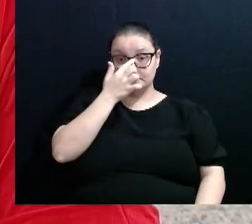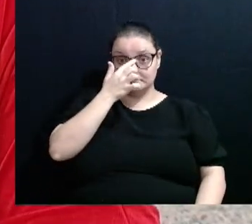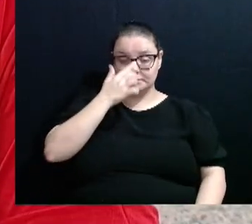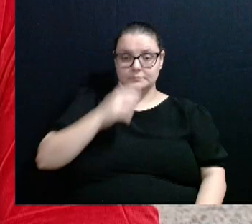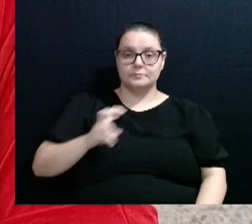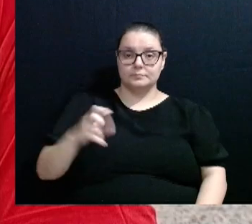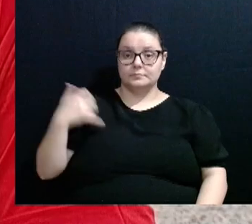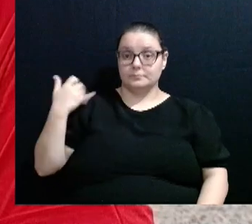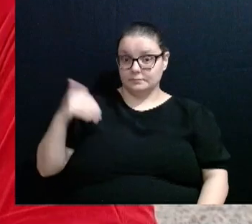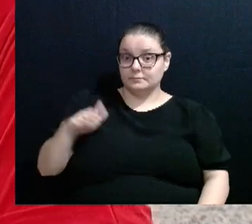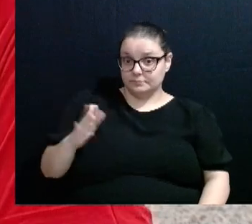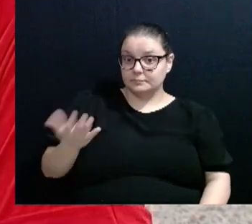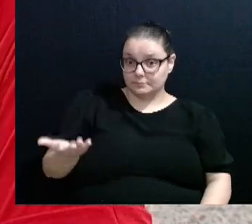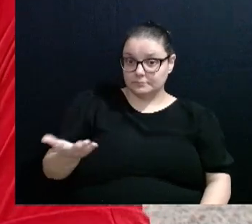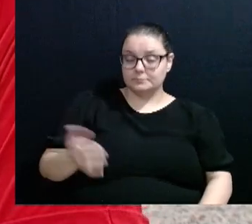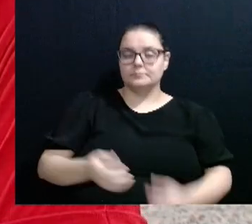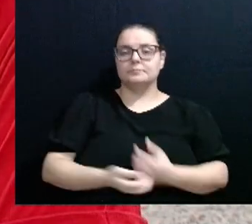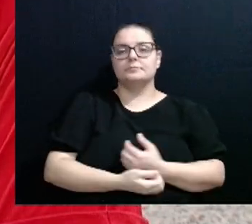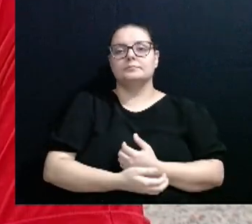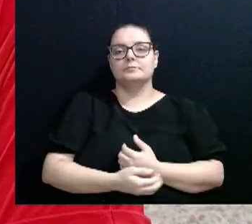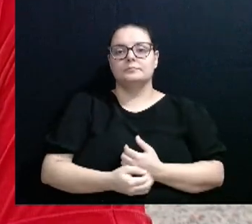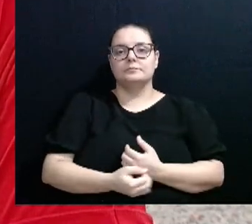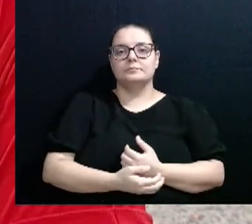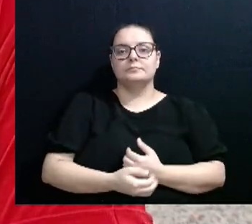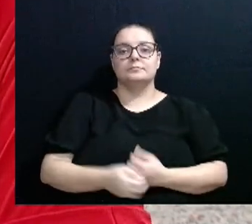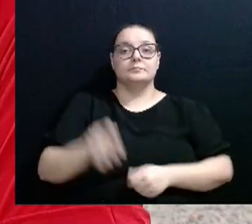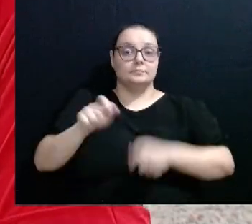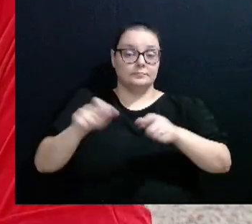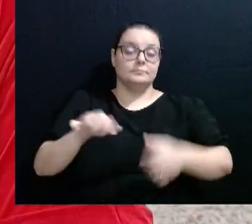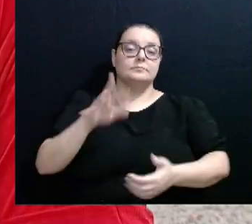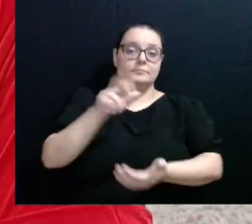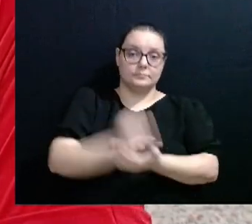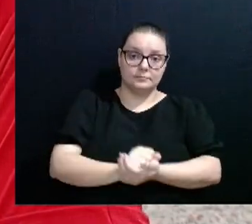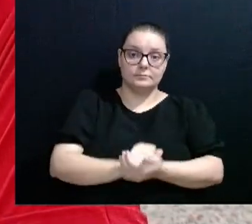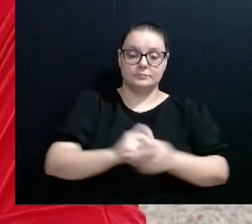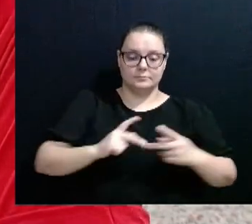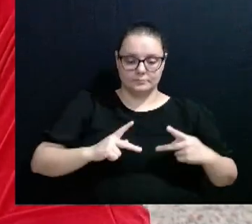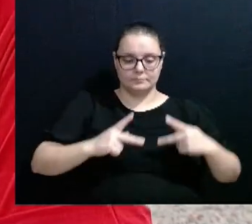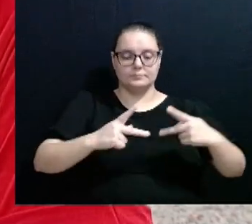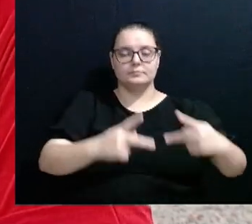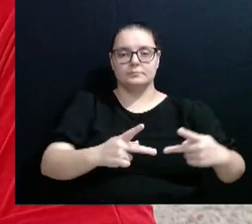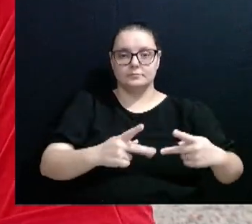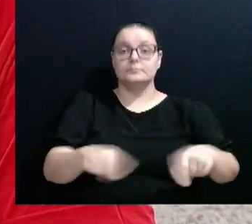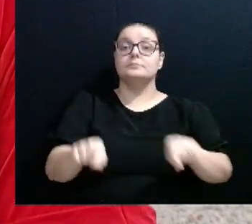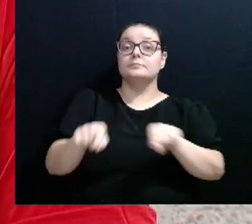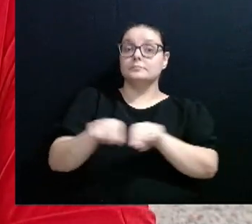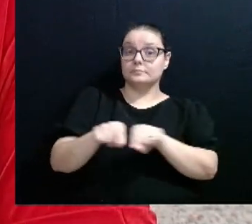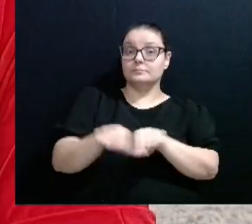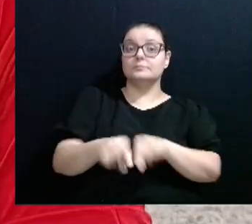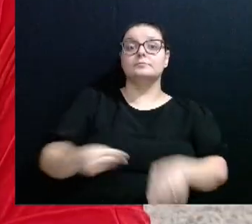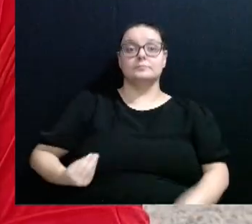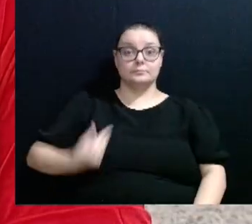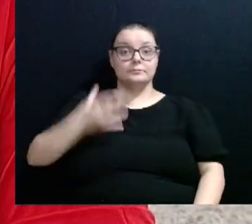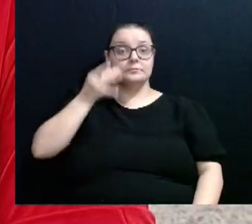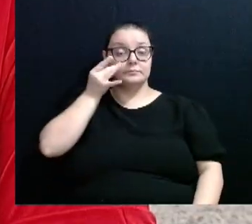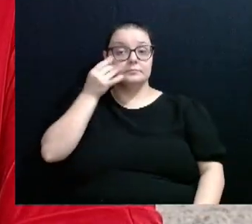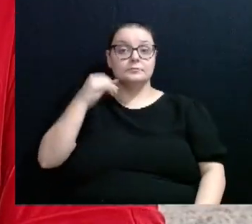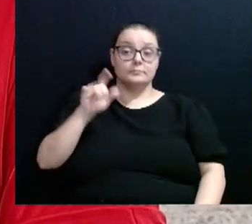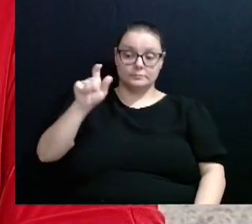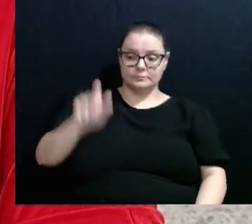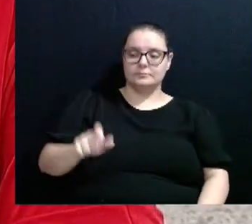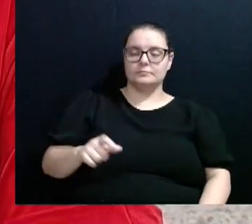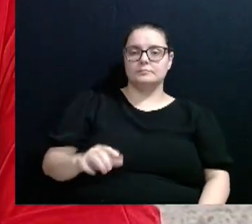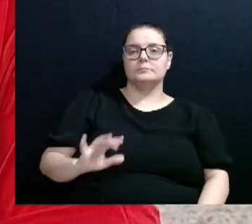anos. E a pessoa pode se inscrever através do link e também pessoalmente, né? Se a pessoa preferir, pode vir aqui até